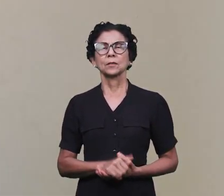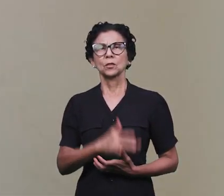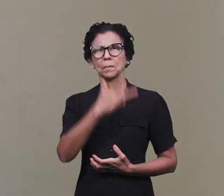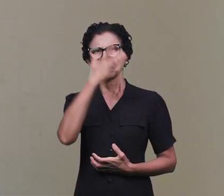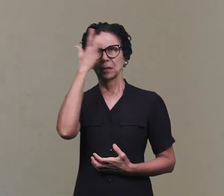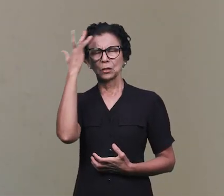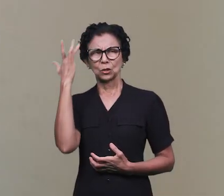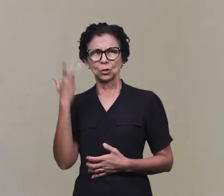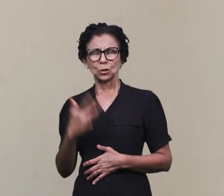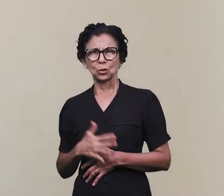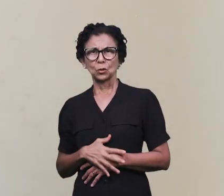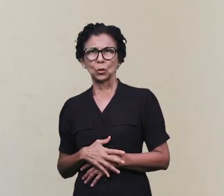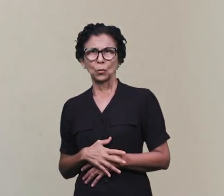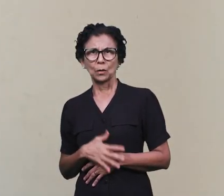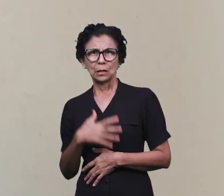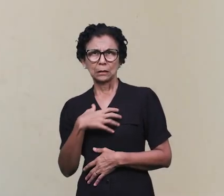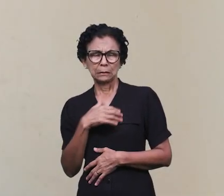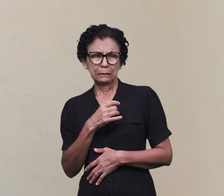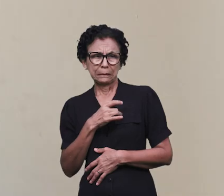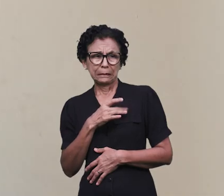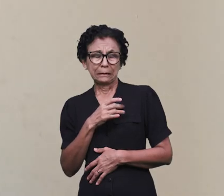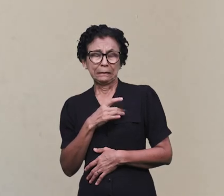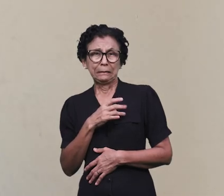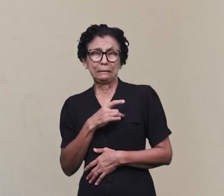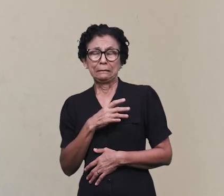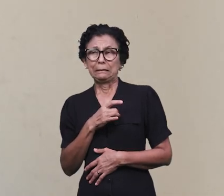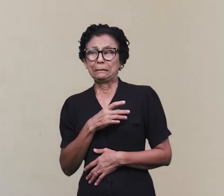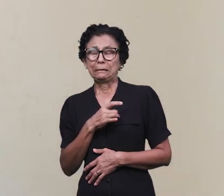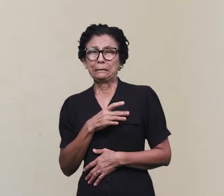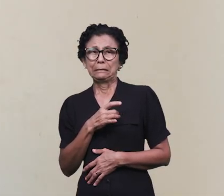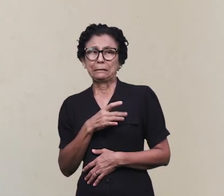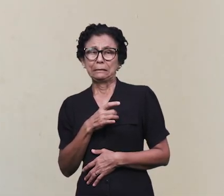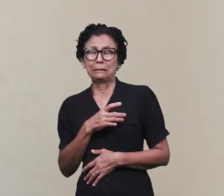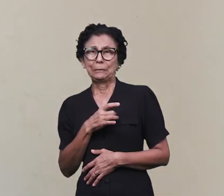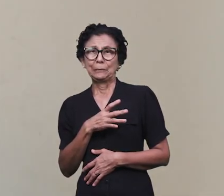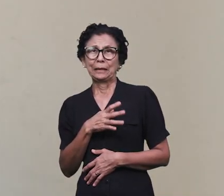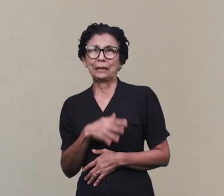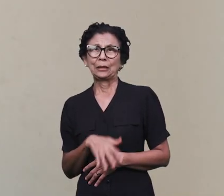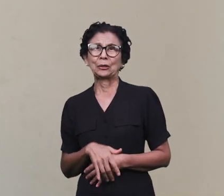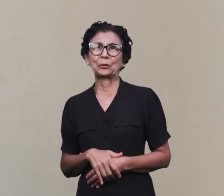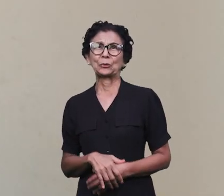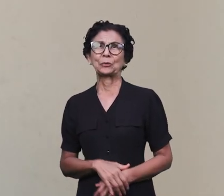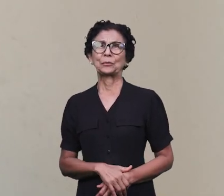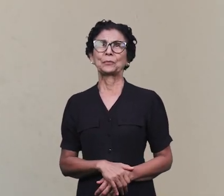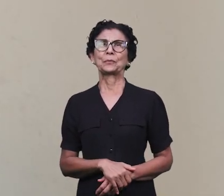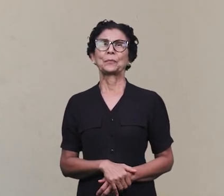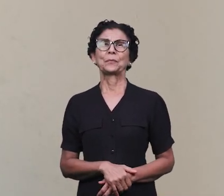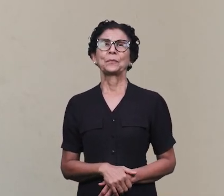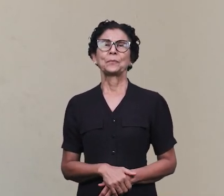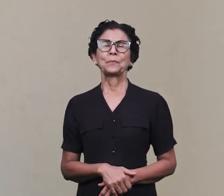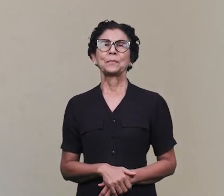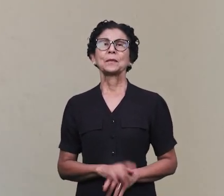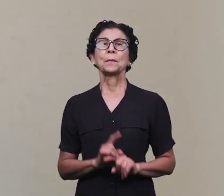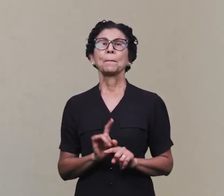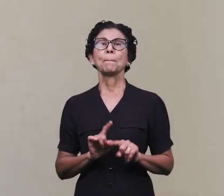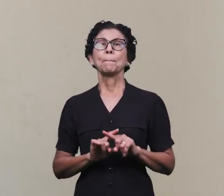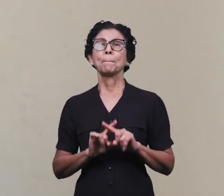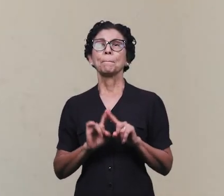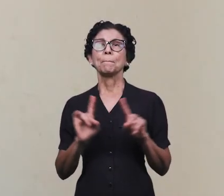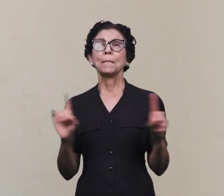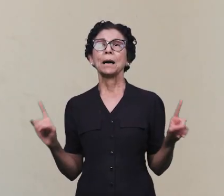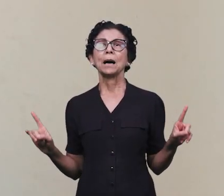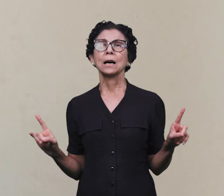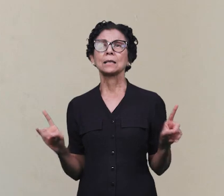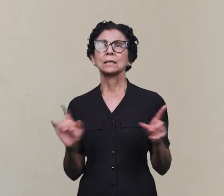com medo. A palavra fala que alguns tiveram medo, mas nós queremos falar especialmente